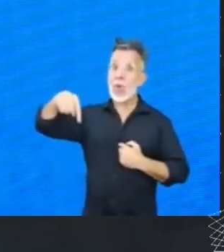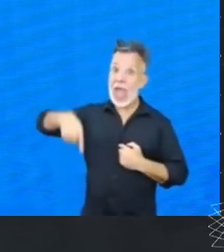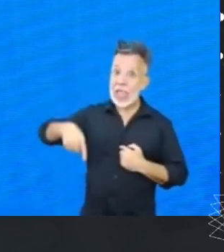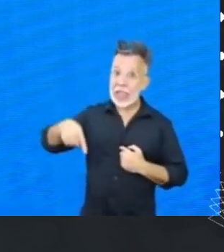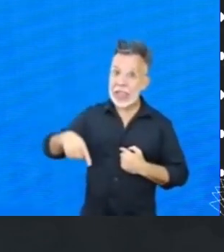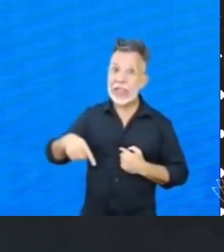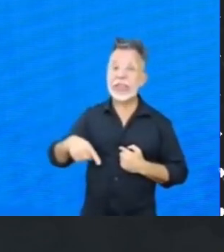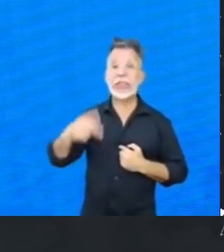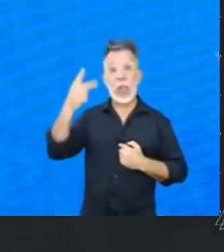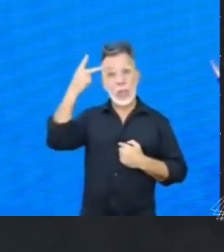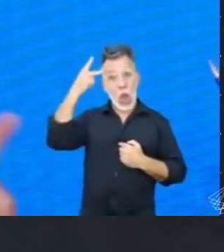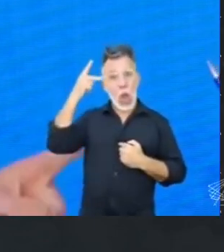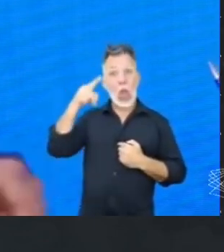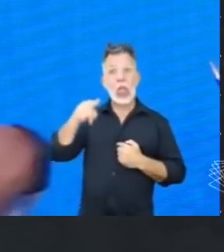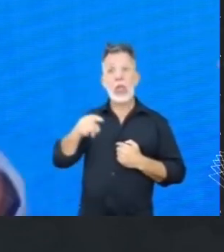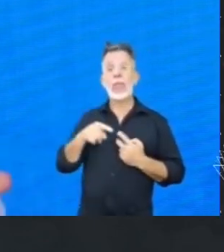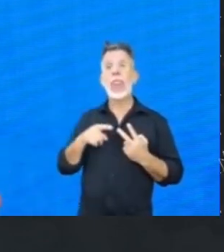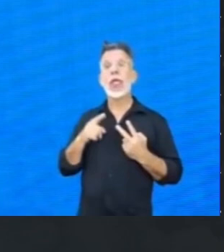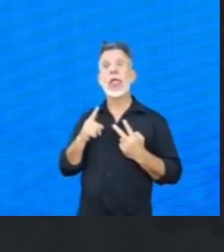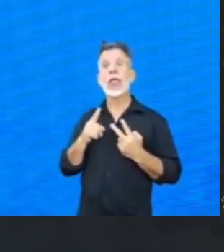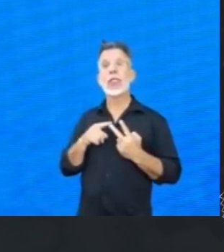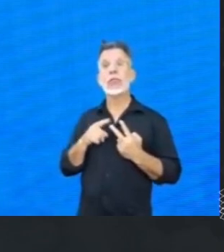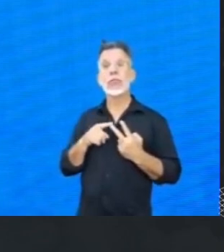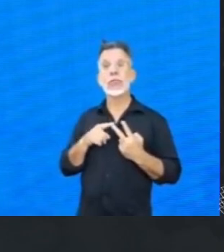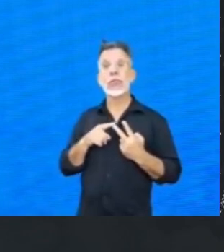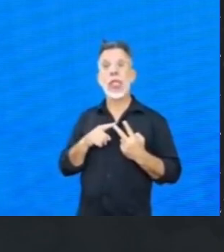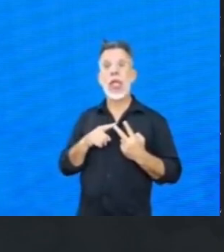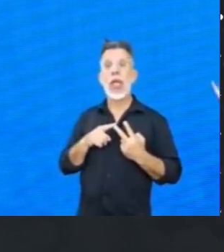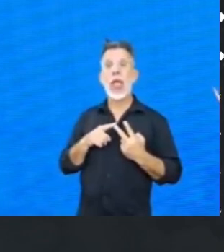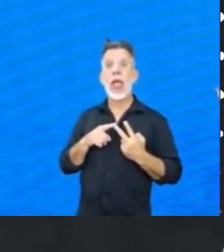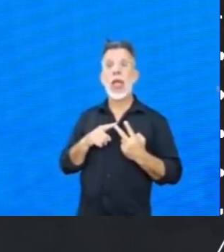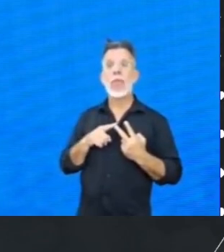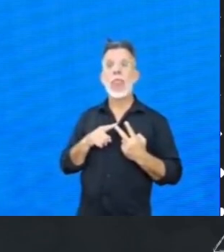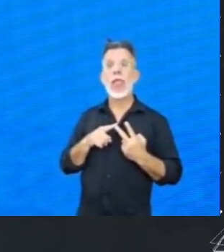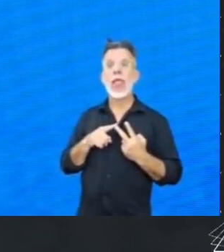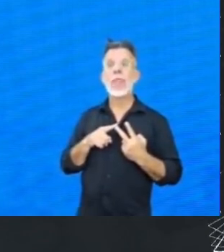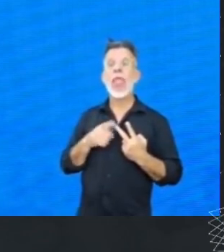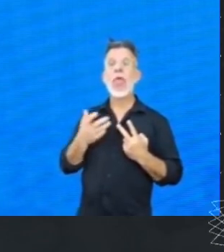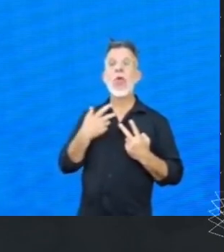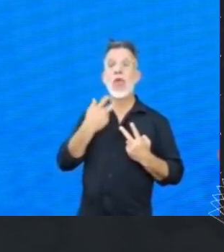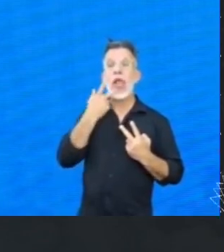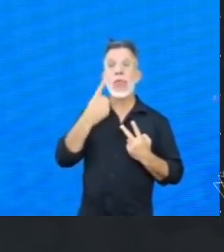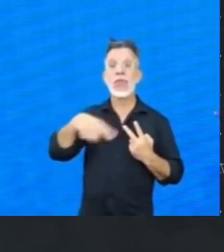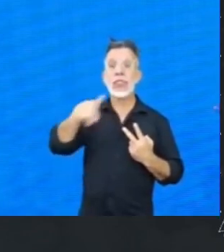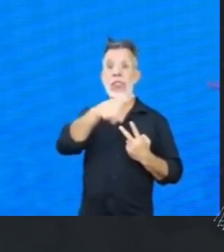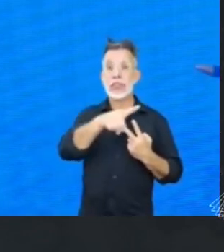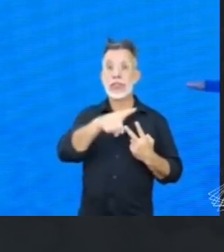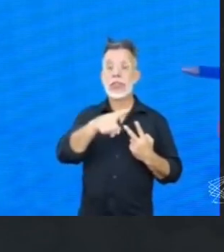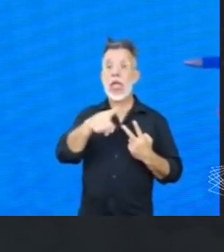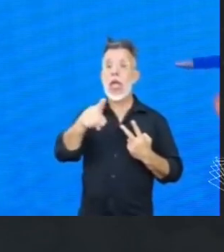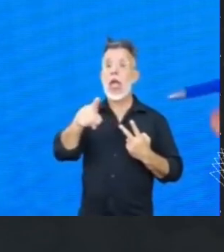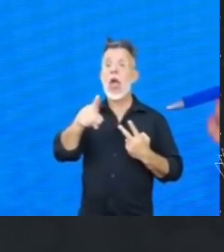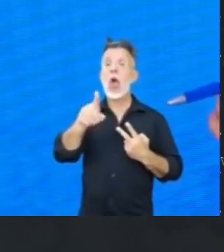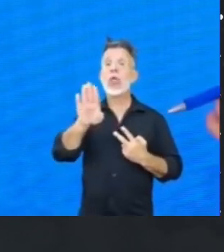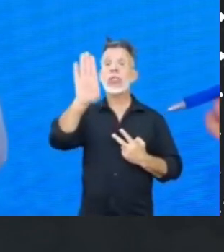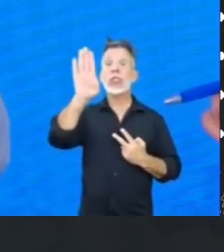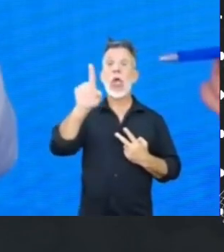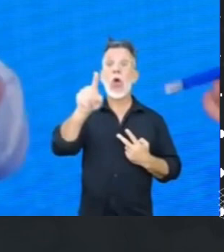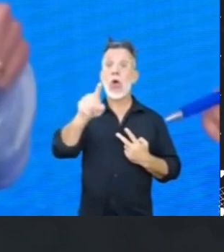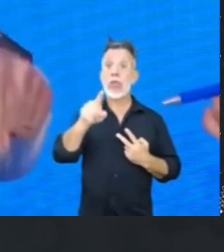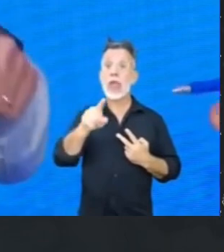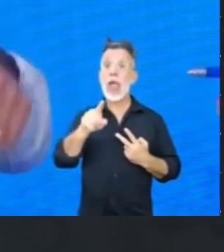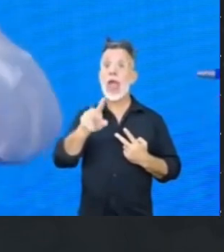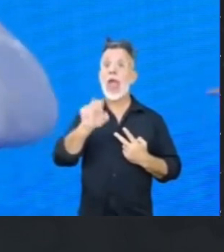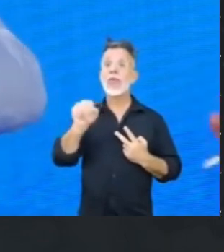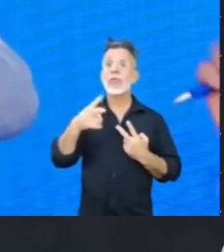o Datena quando ele estava falando. Candidato, você não interrompeu. Você me dá advertência no final. E eu quero falar para você o seguinte. Eu, candidato, vamos colocar ele na cadeia. Você